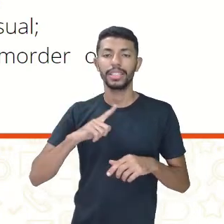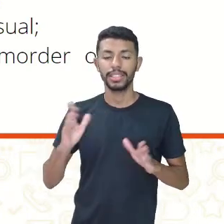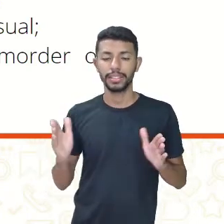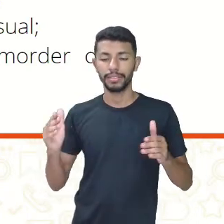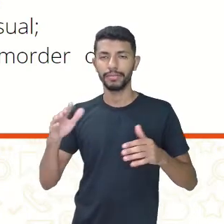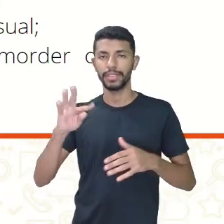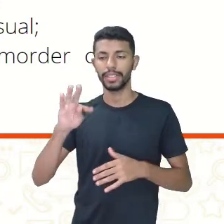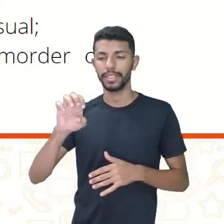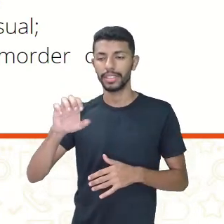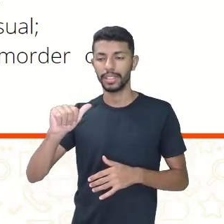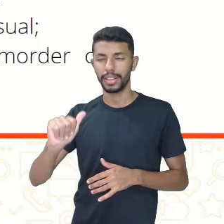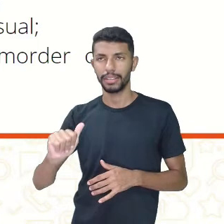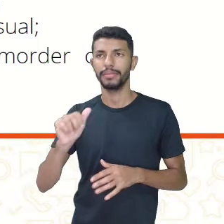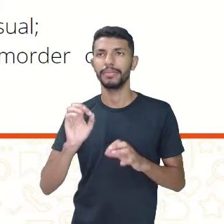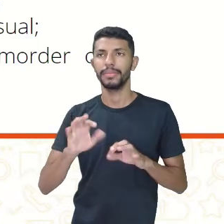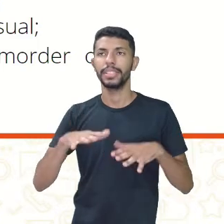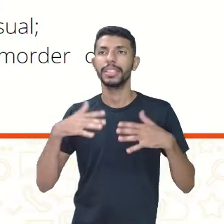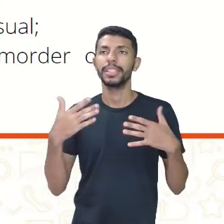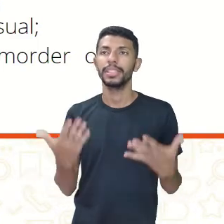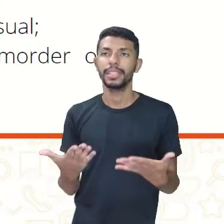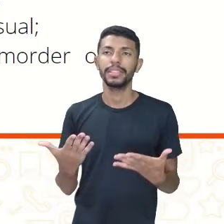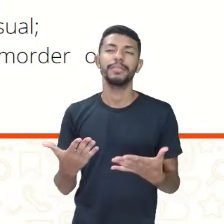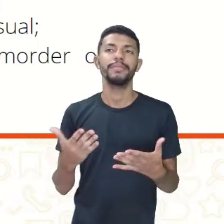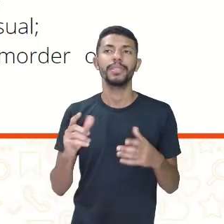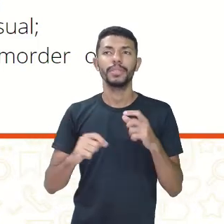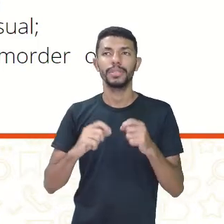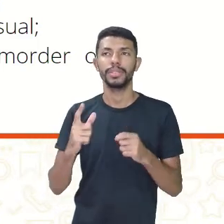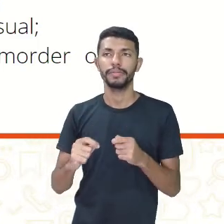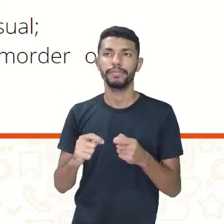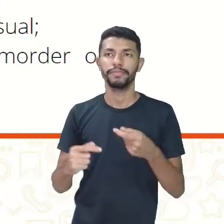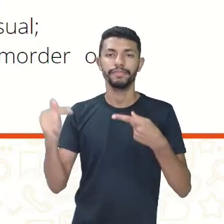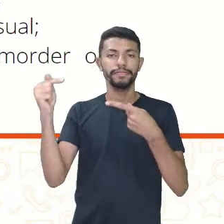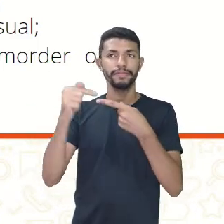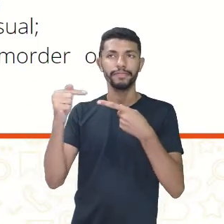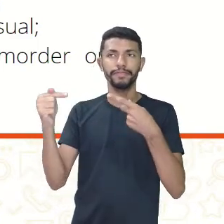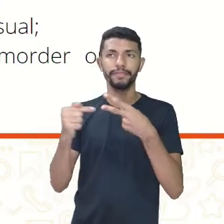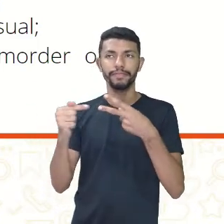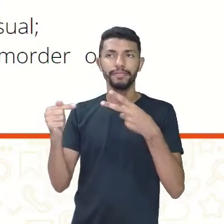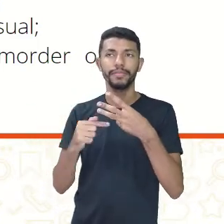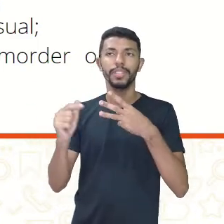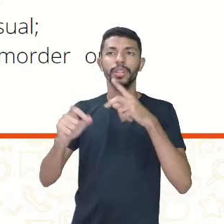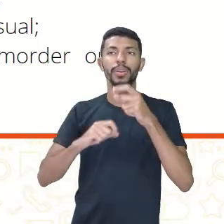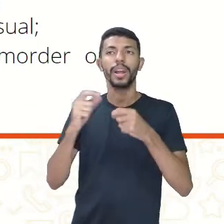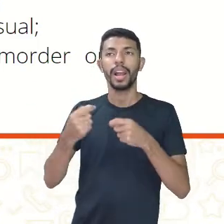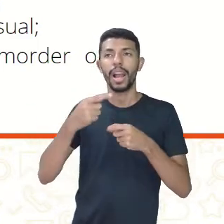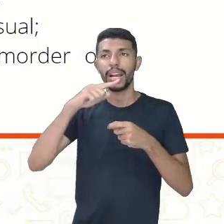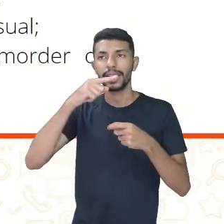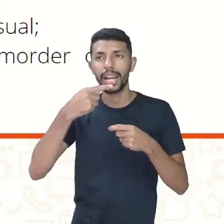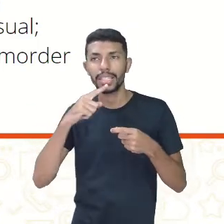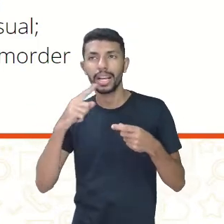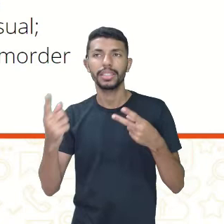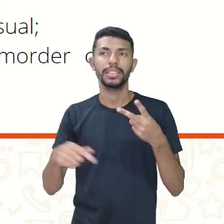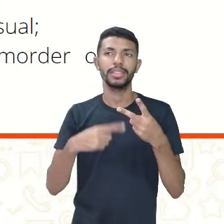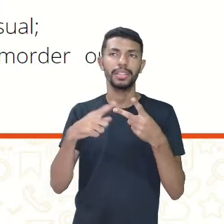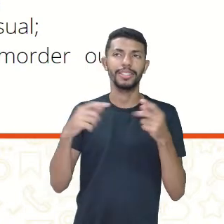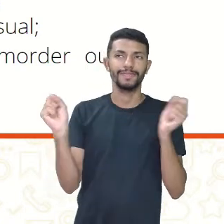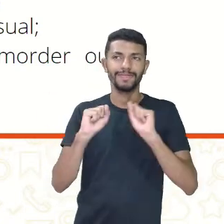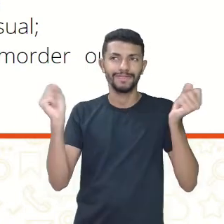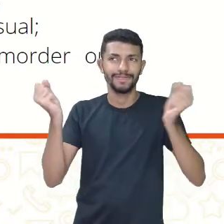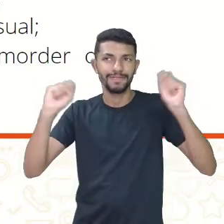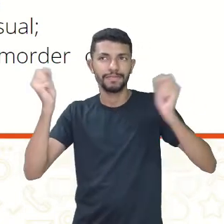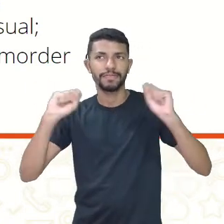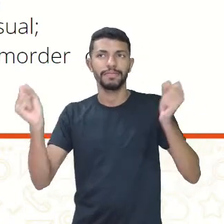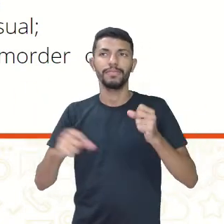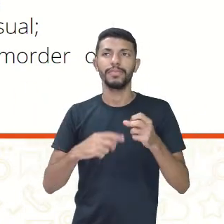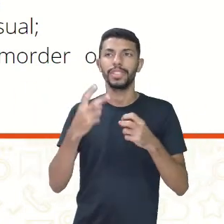as mãos, comportamento autoestimulante que ajuda pessoas com autismo a regular suas emoções.